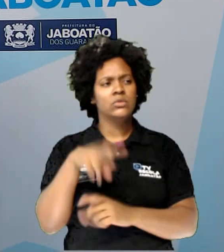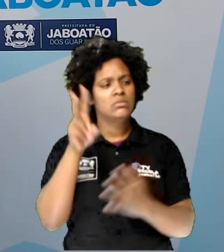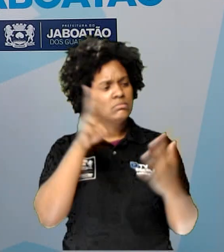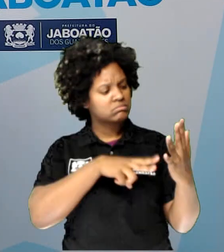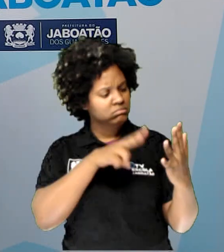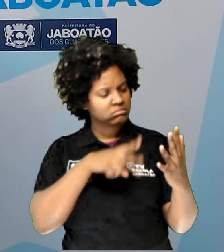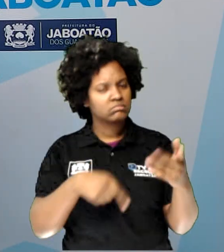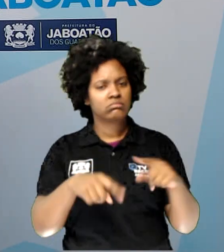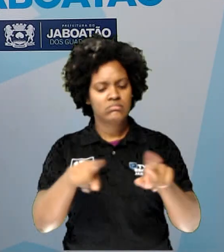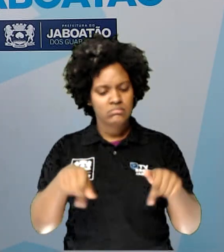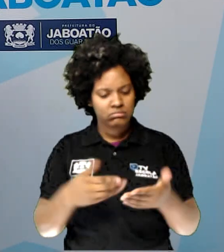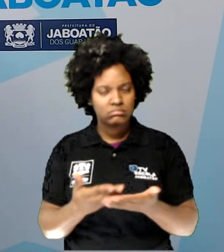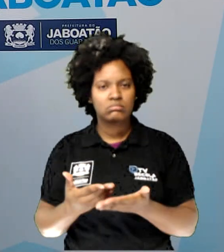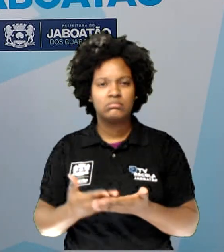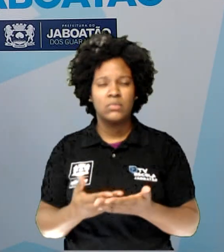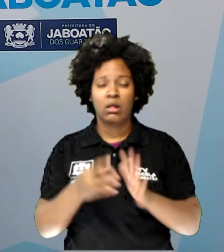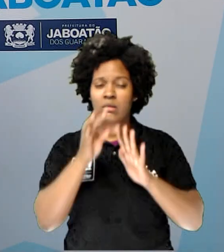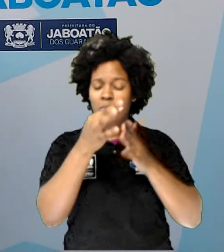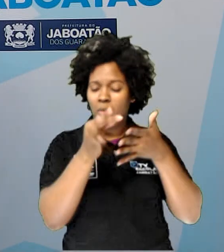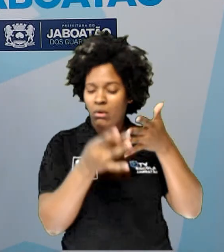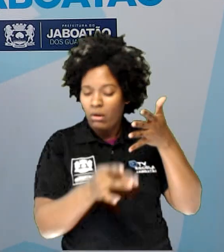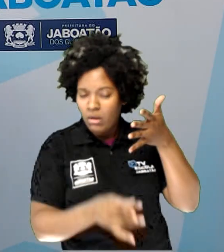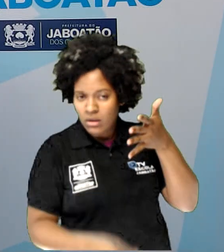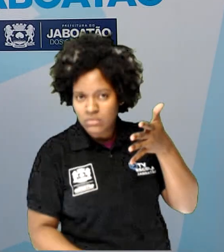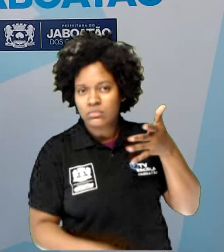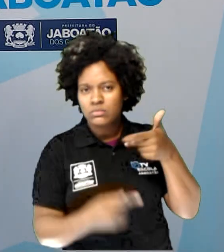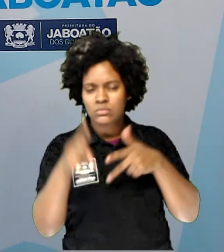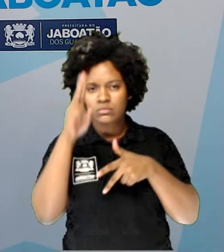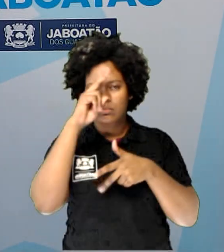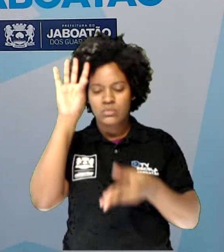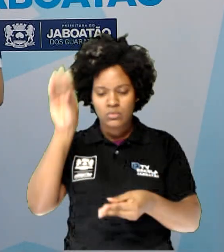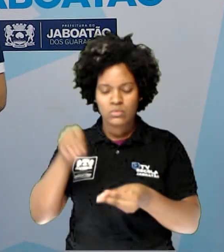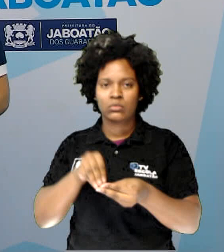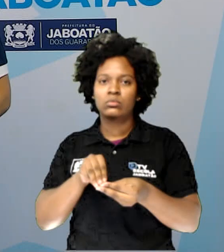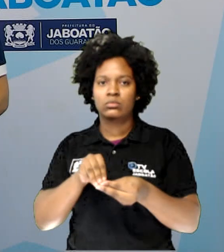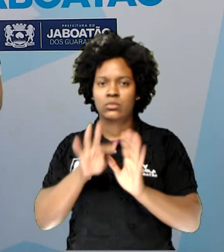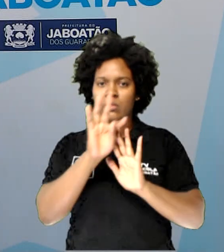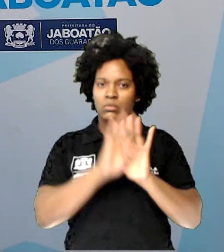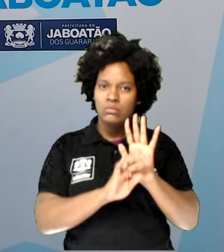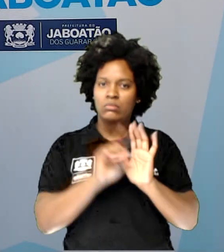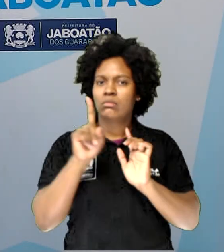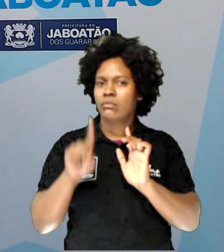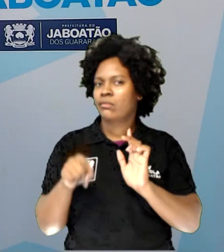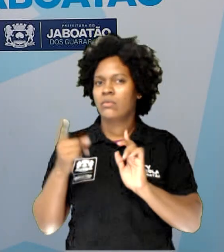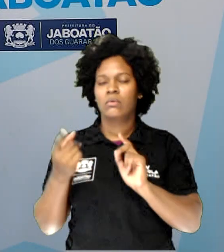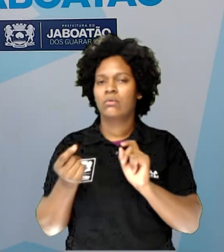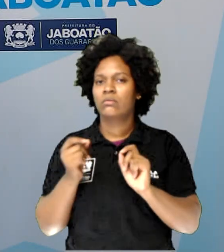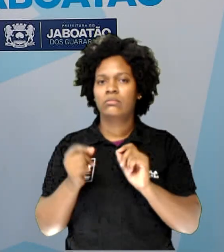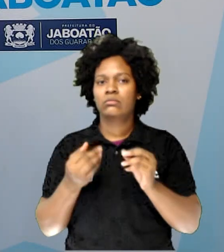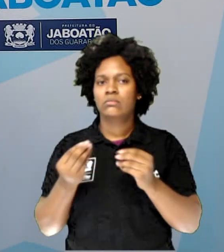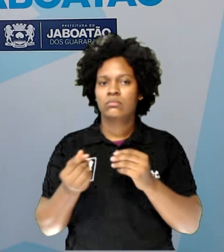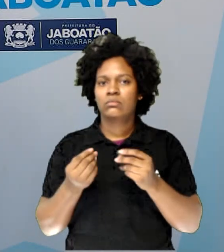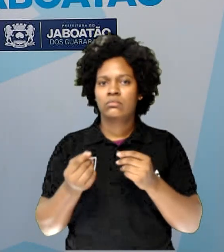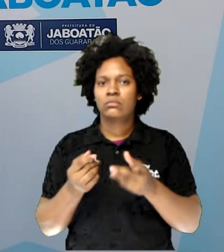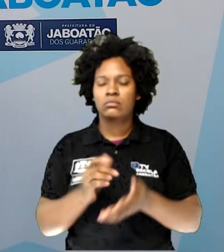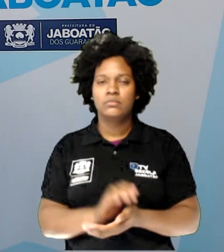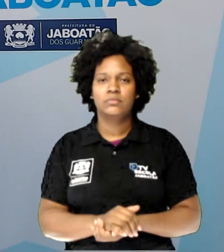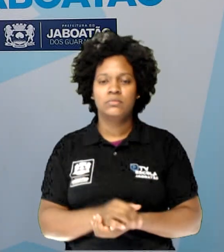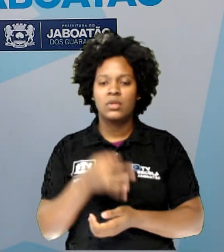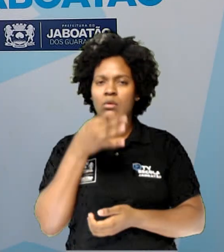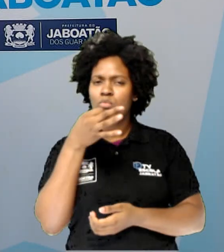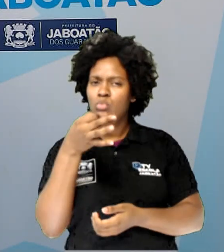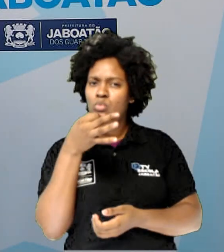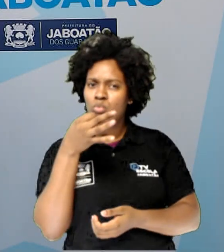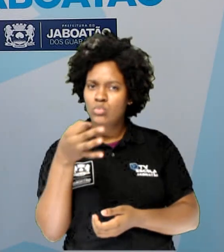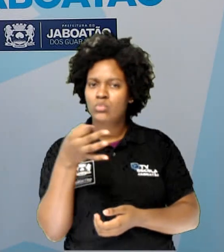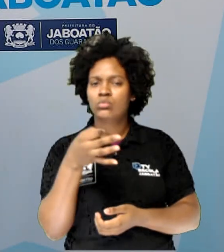aqui em sala. É um texto bem longo, vou resumir para vocês lembrarem. Esse texto é uma resenha crítica